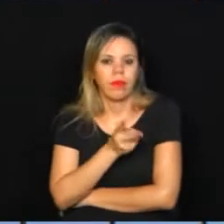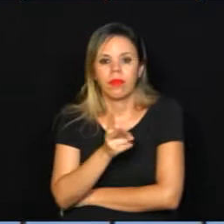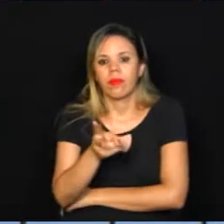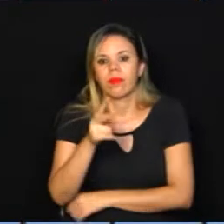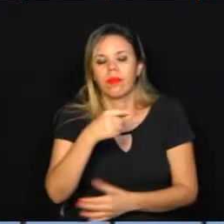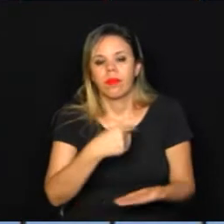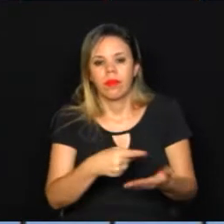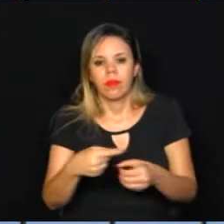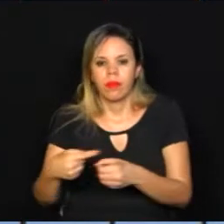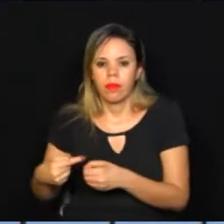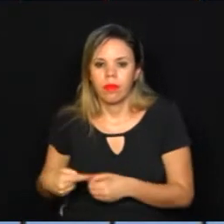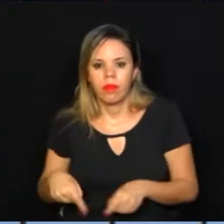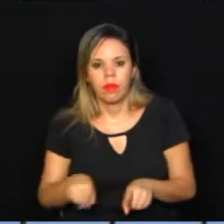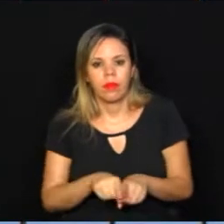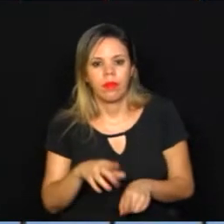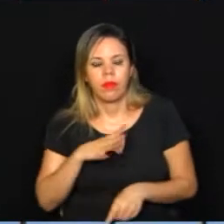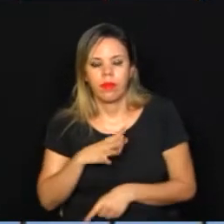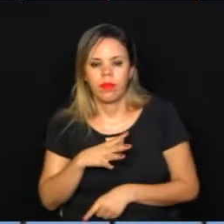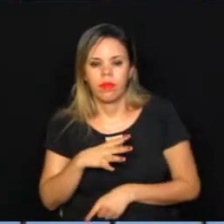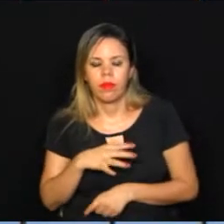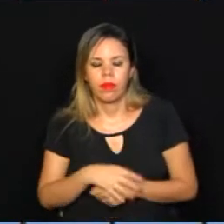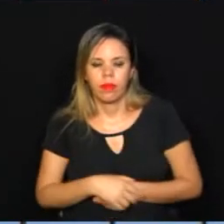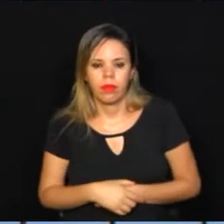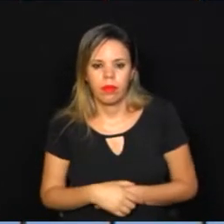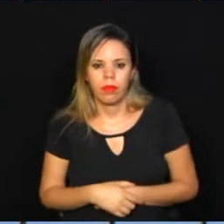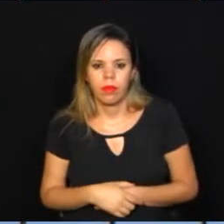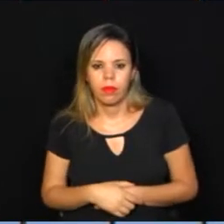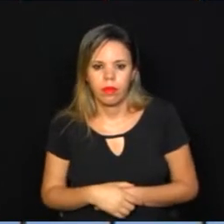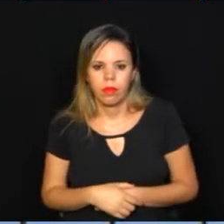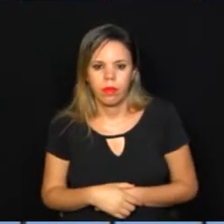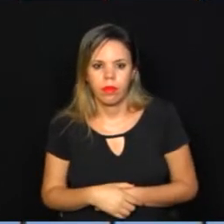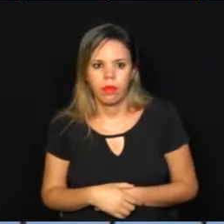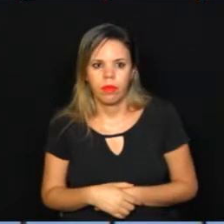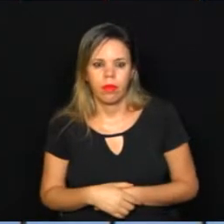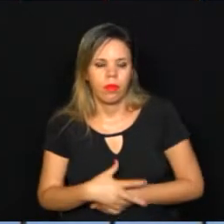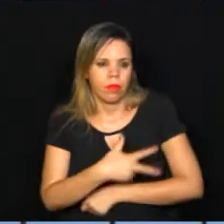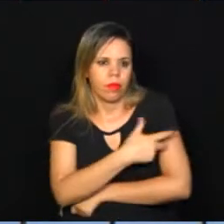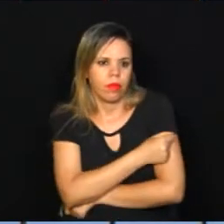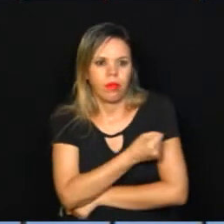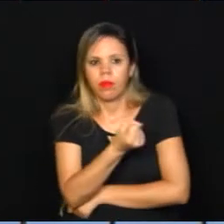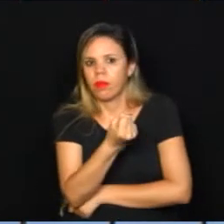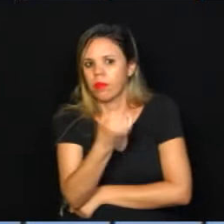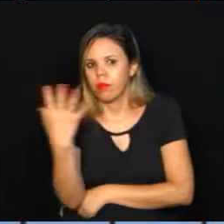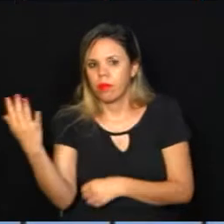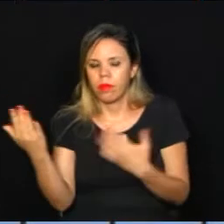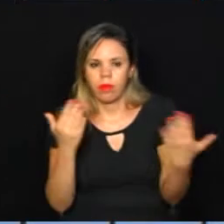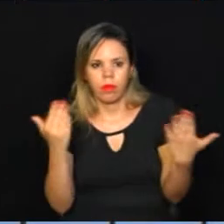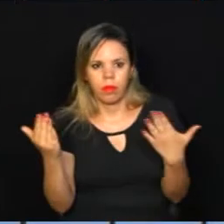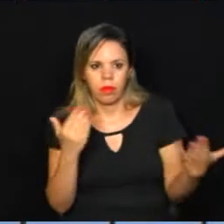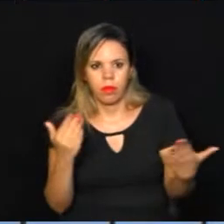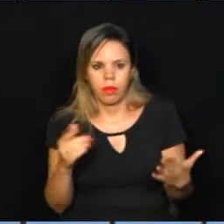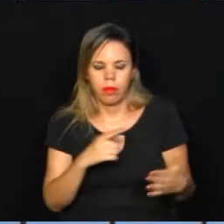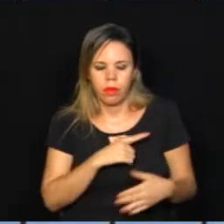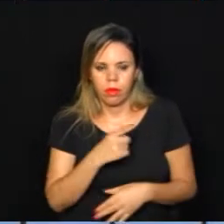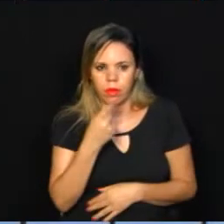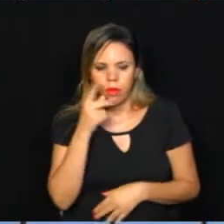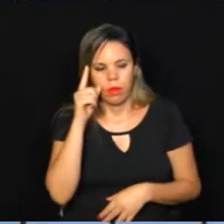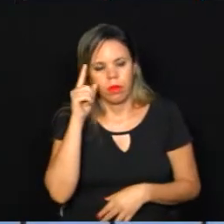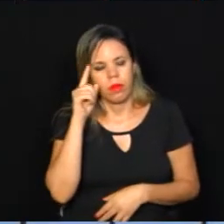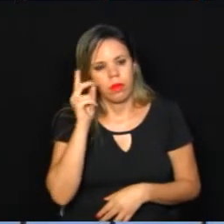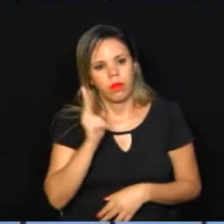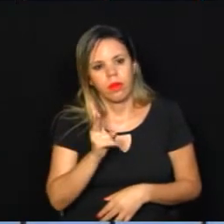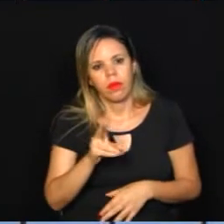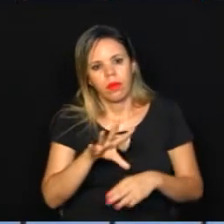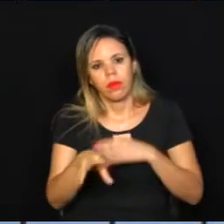região metropolitana e também aqui na nossa cidade. Nós temos o vacinômetro que a gente diariamente